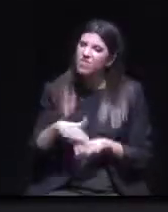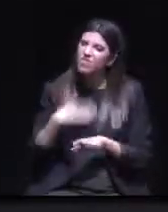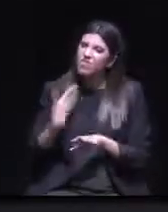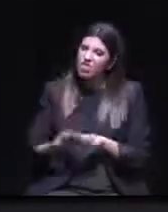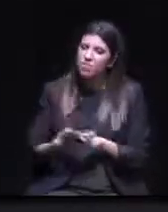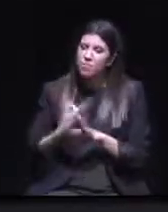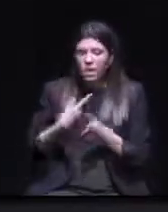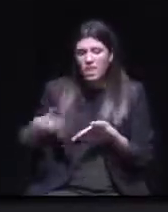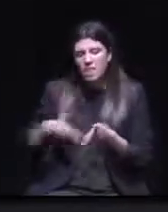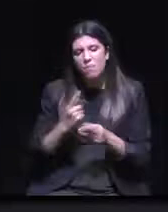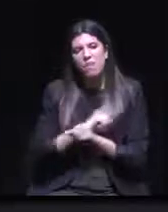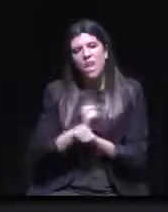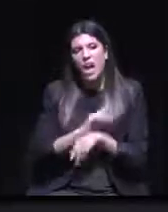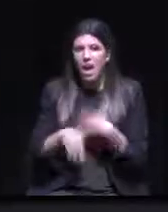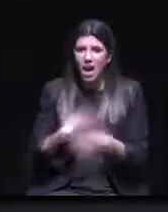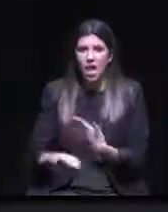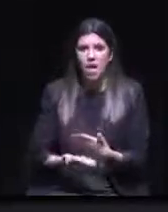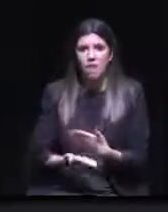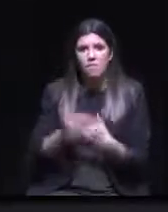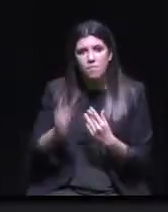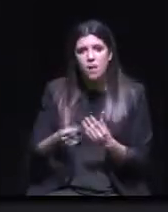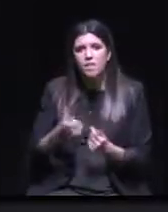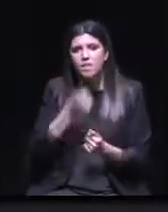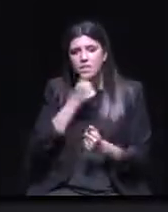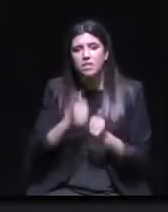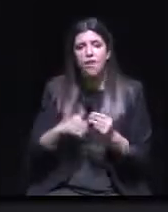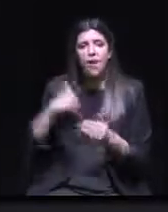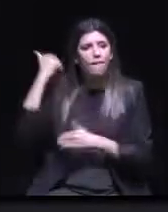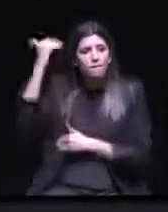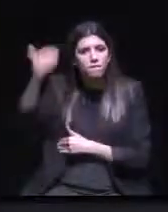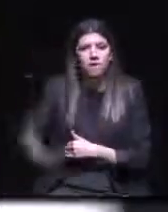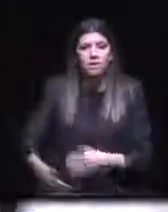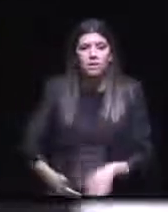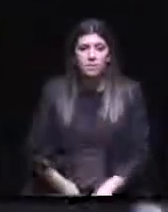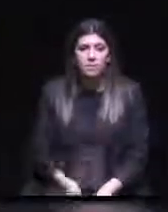fazer este caminho mais rápido e que é preciso ir mais longe. Obrigada. Muito obrigada.